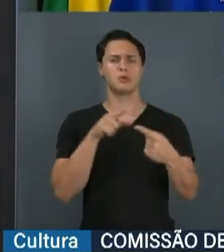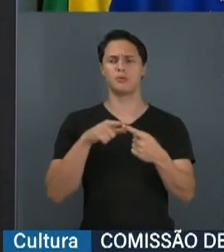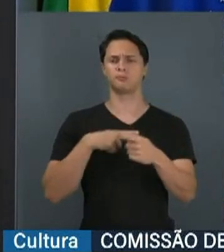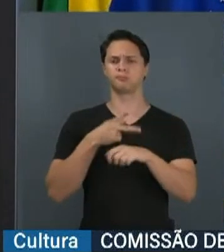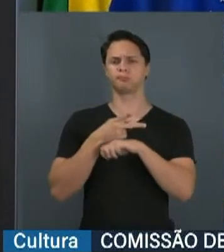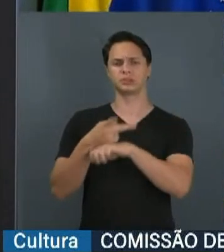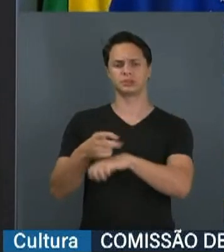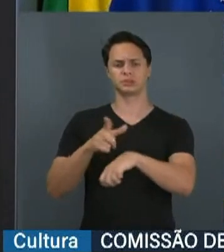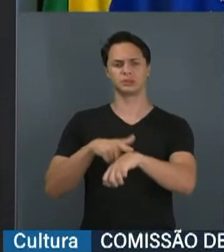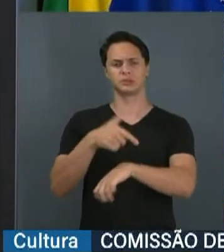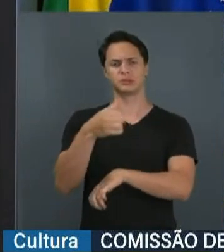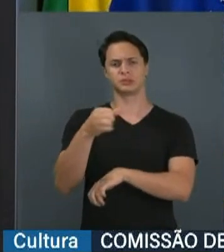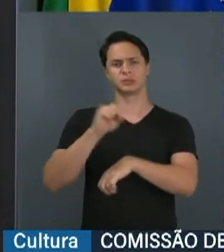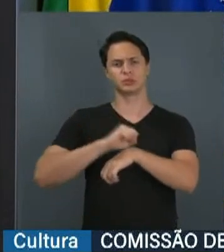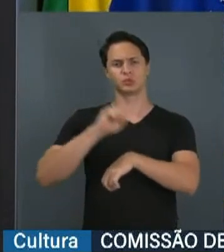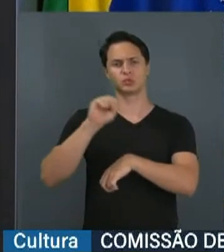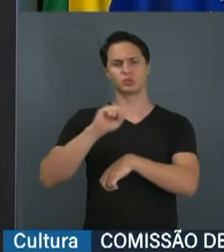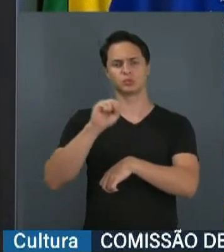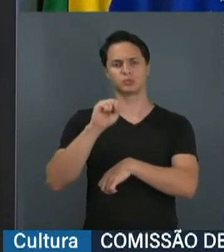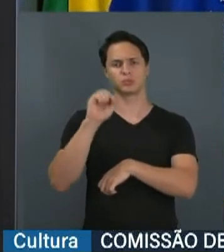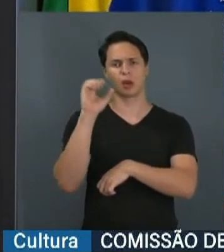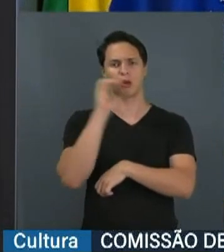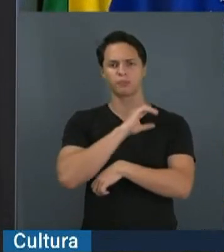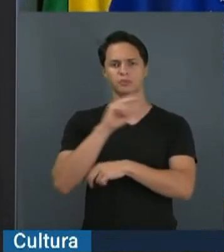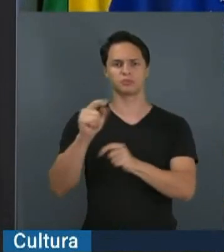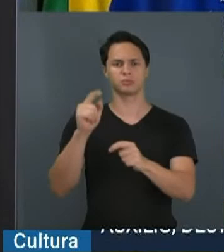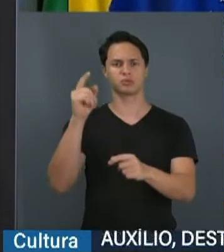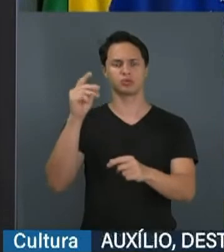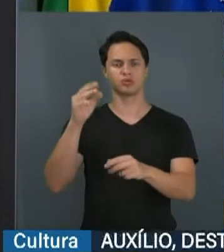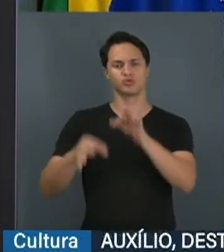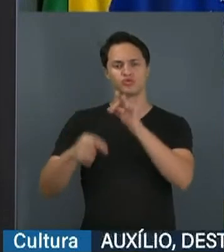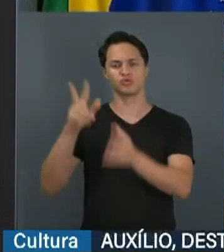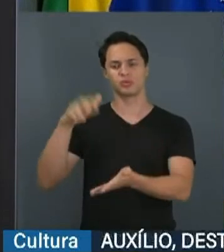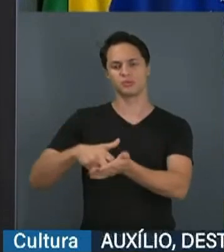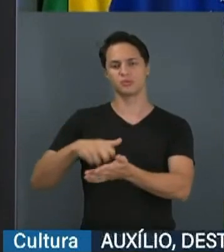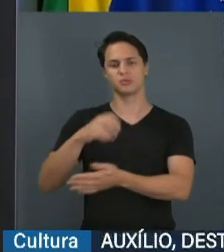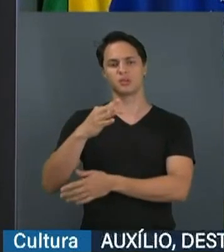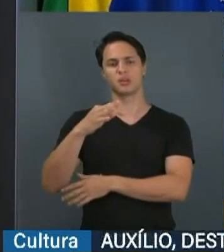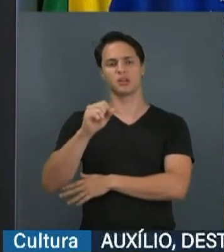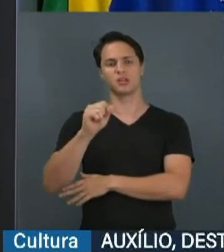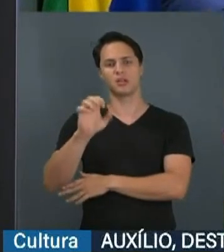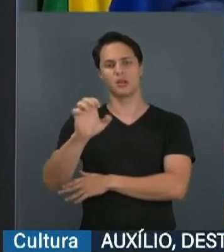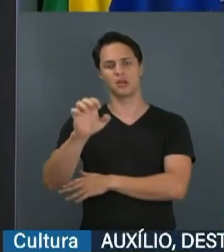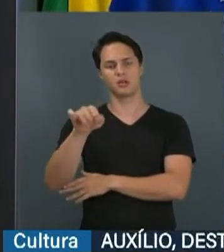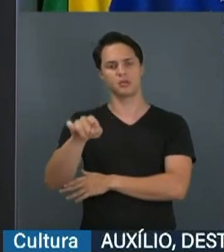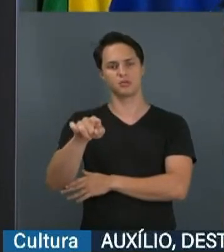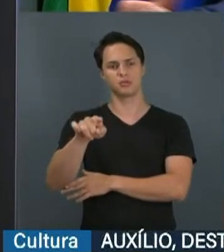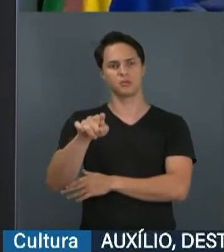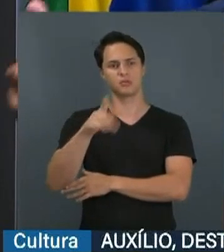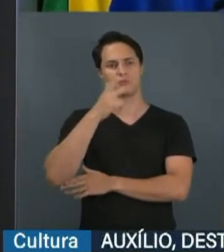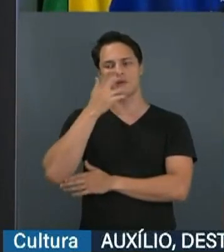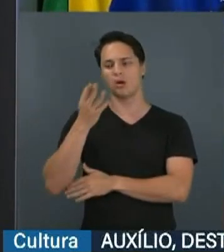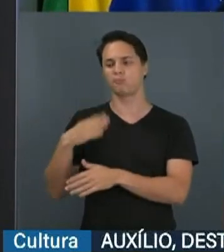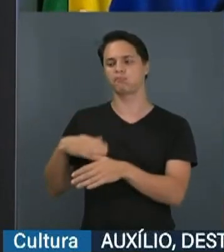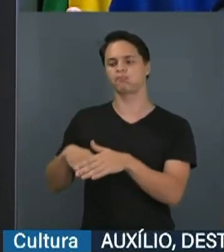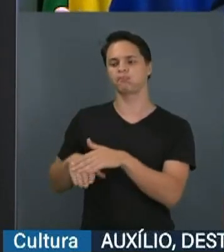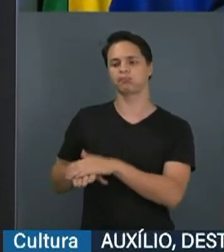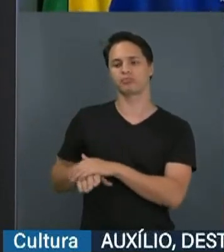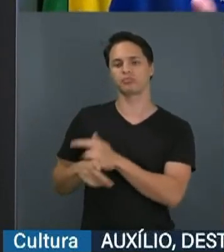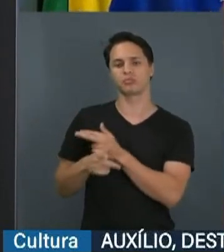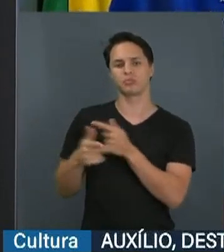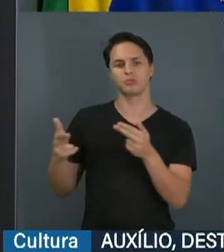6 segundos, 6 de julgamento no TSE. Isso vai colocando embaixo de tapete